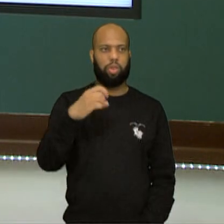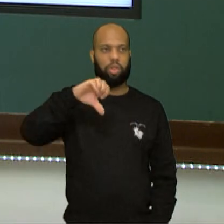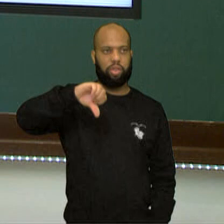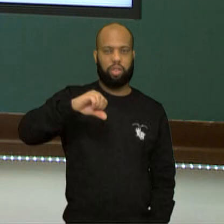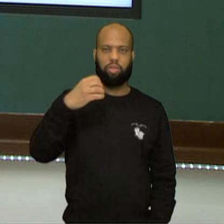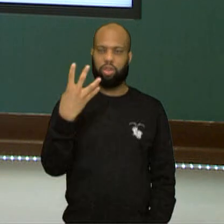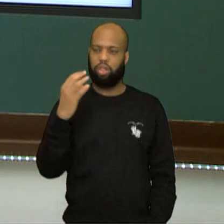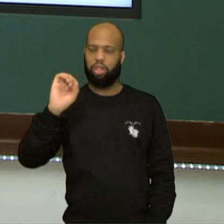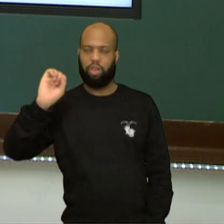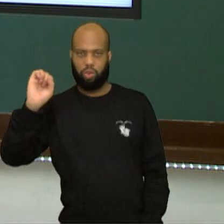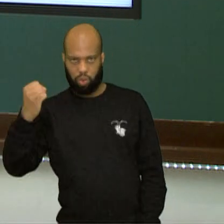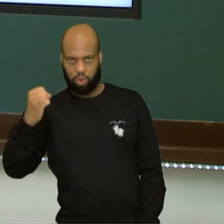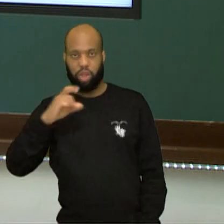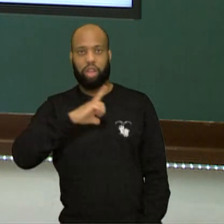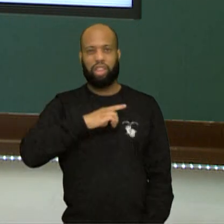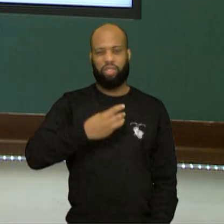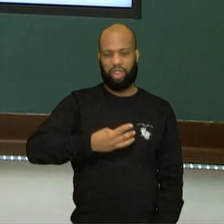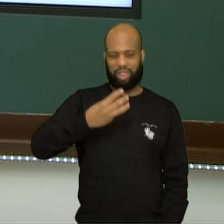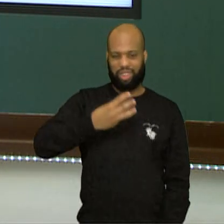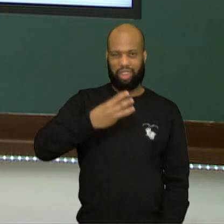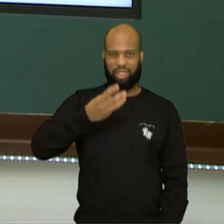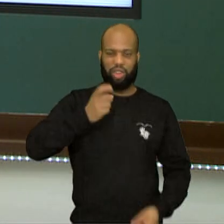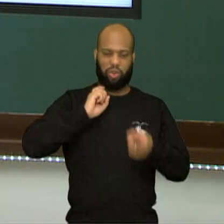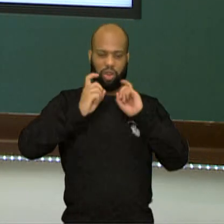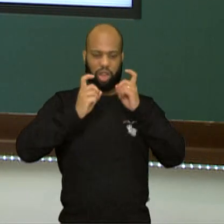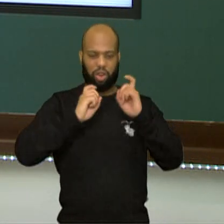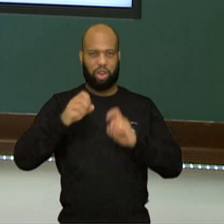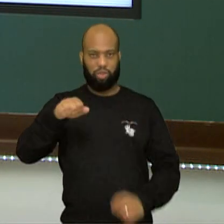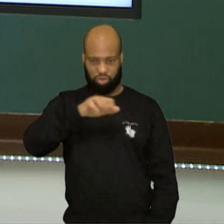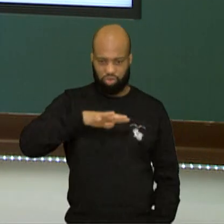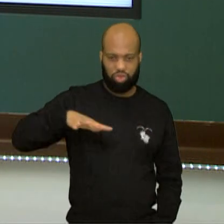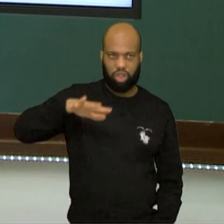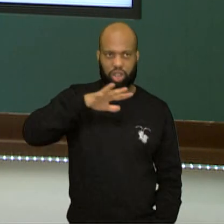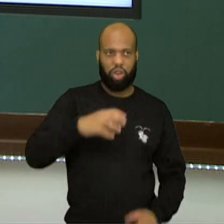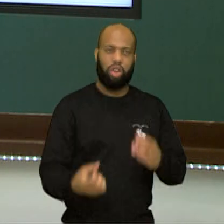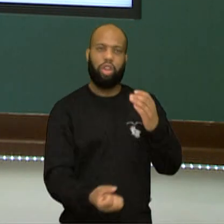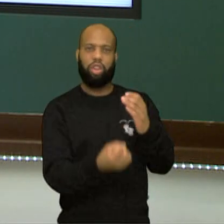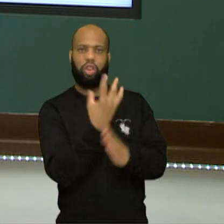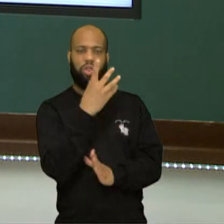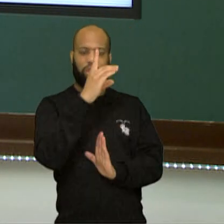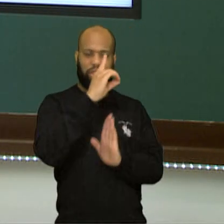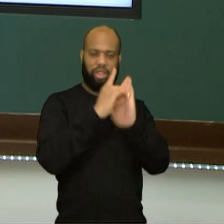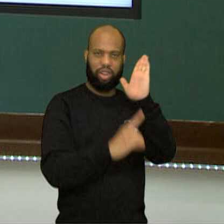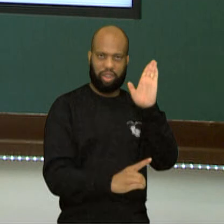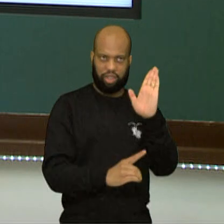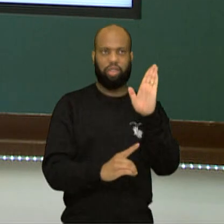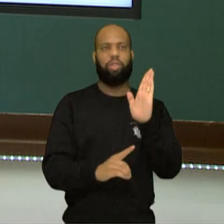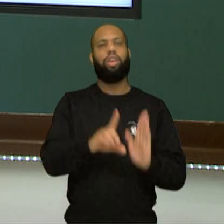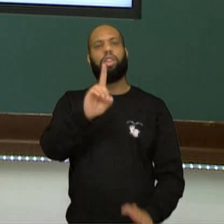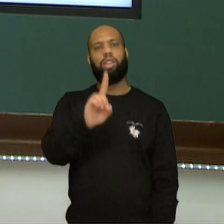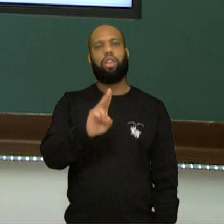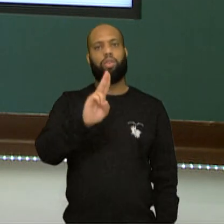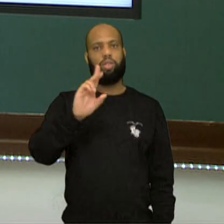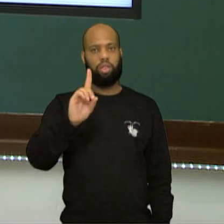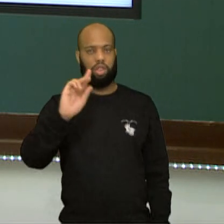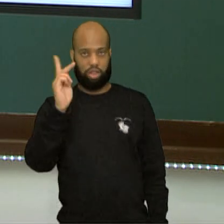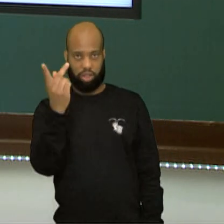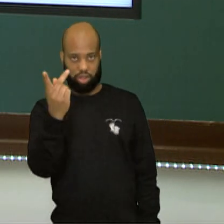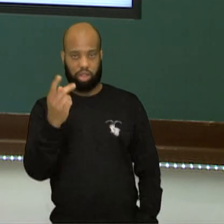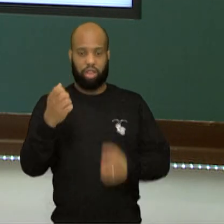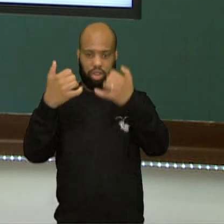declaração, na terceira Assembleia Geral. E ali que surgem, então, os direitos e que vão falar do que também?